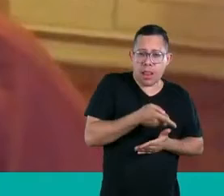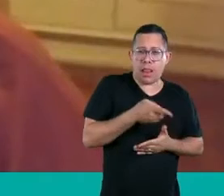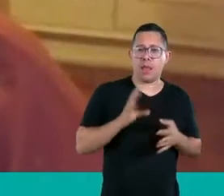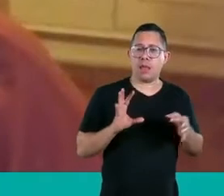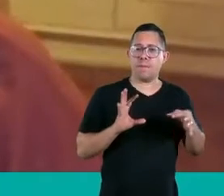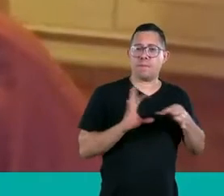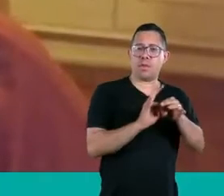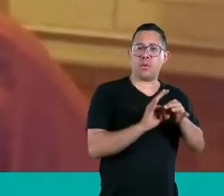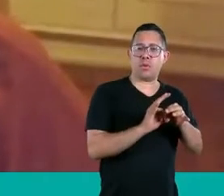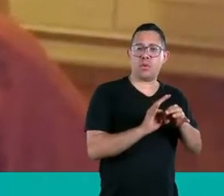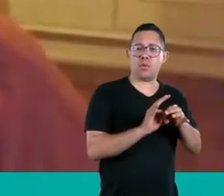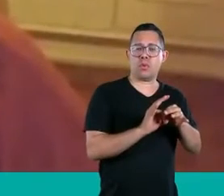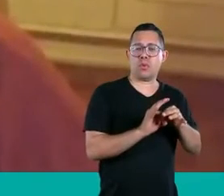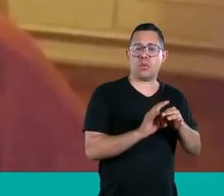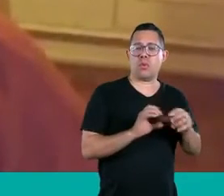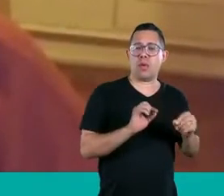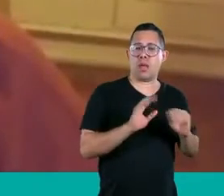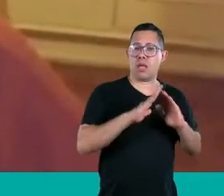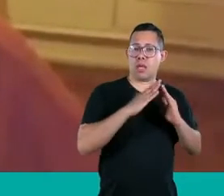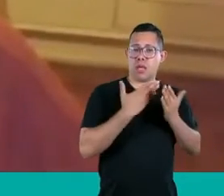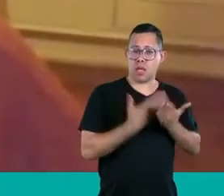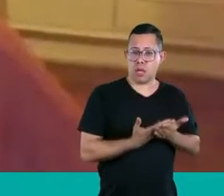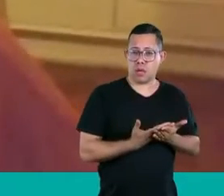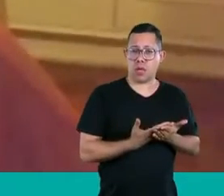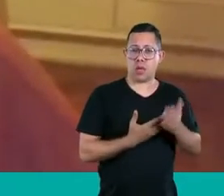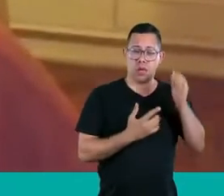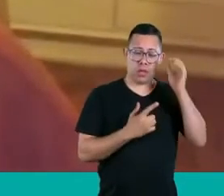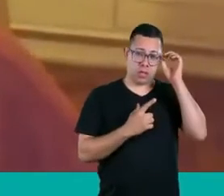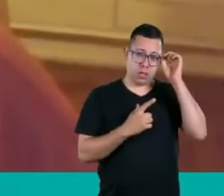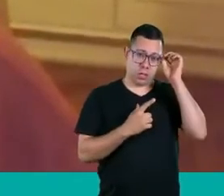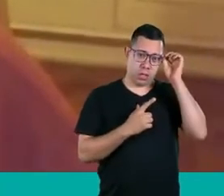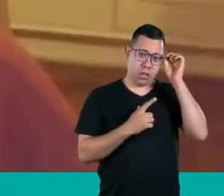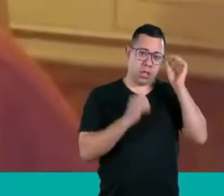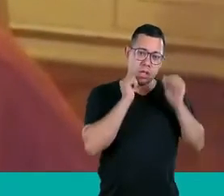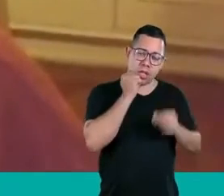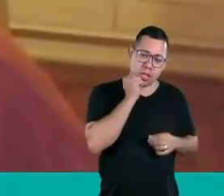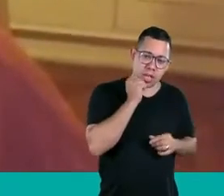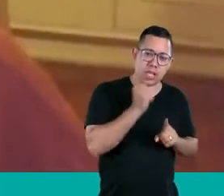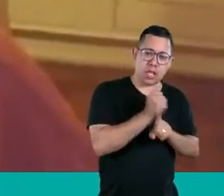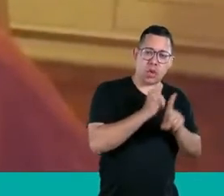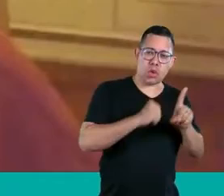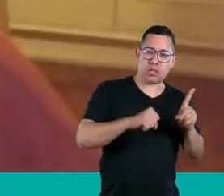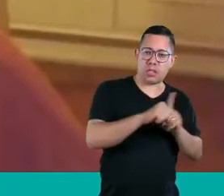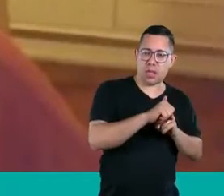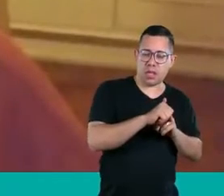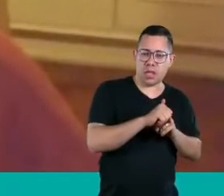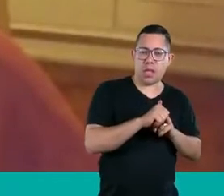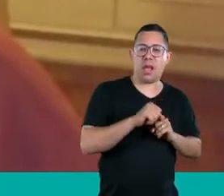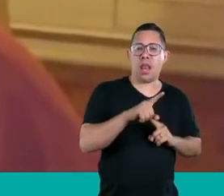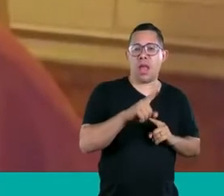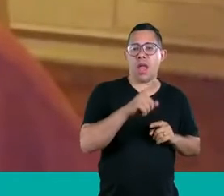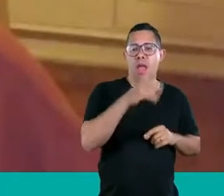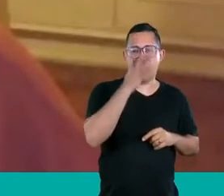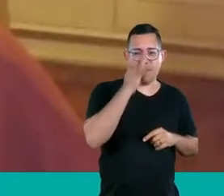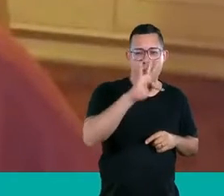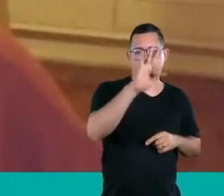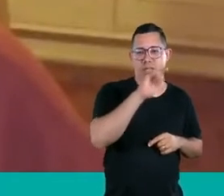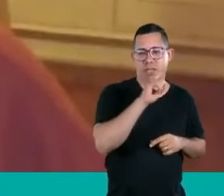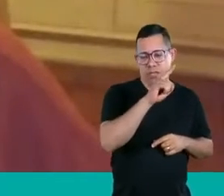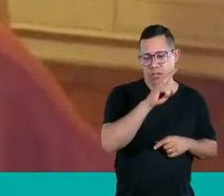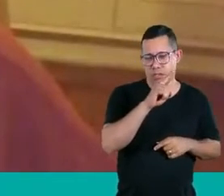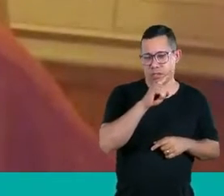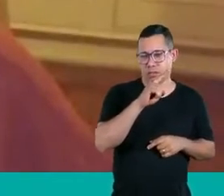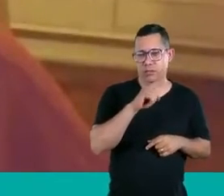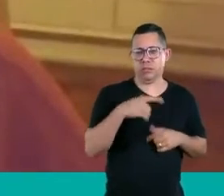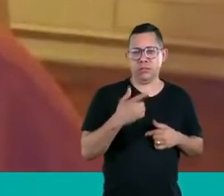vinculado à Escola de Altos Estudos em Ciências Sociais, RS, de Paris, onde tem um